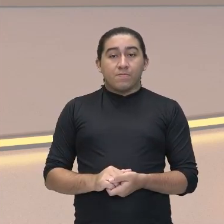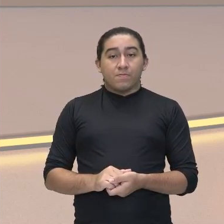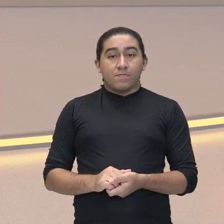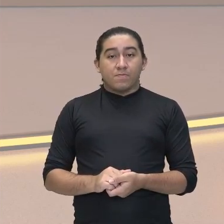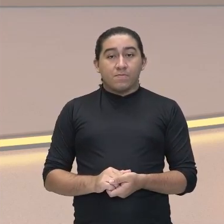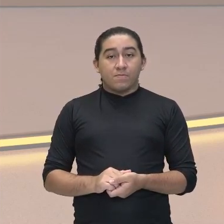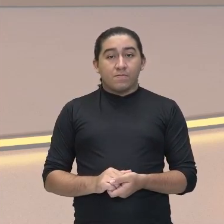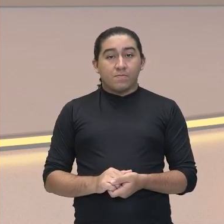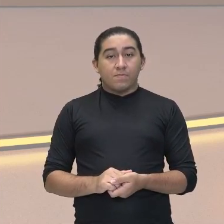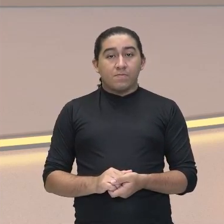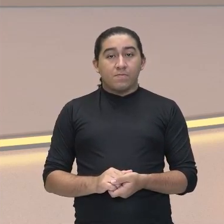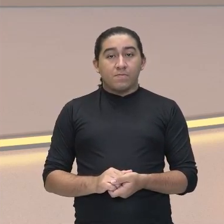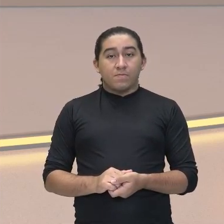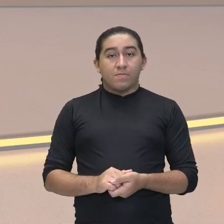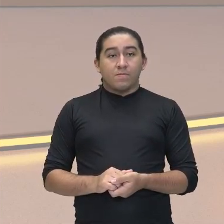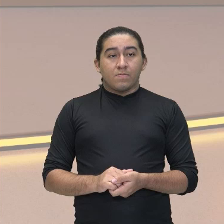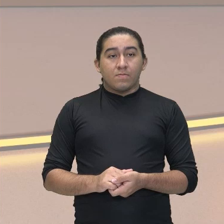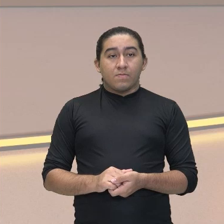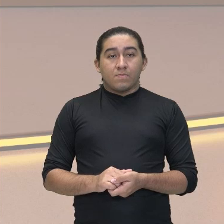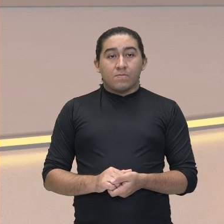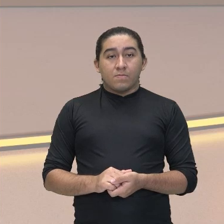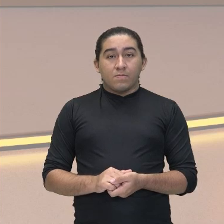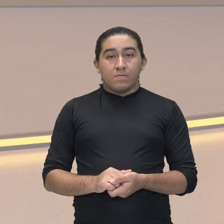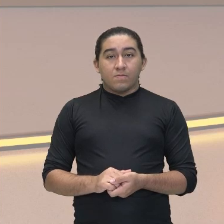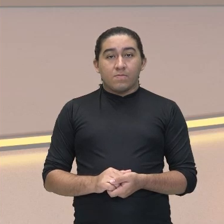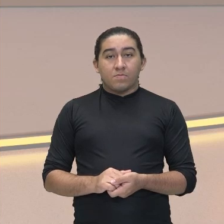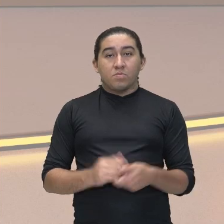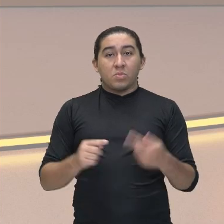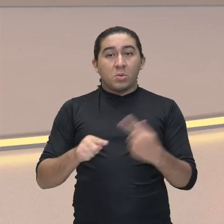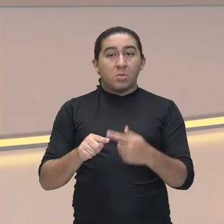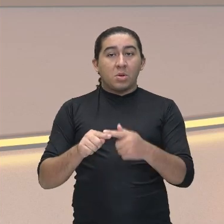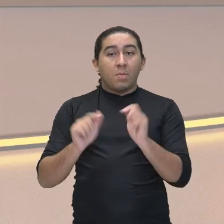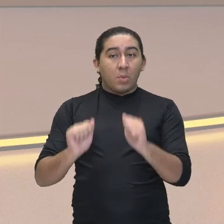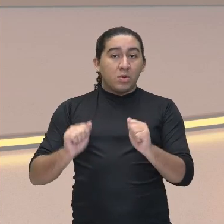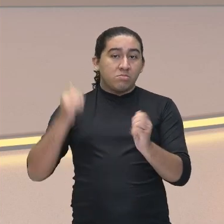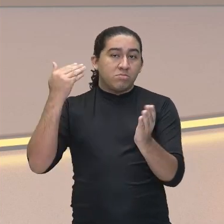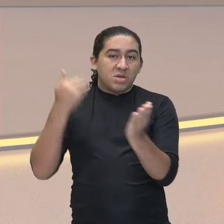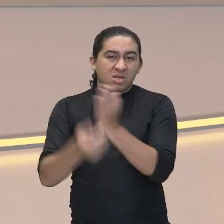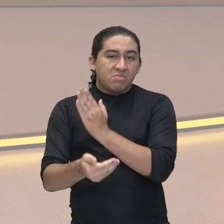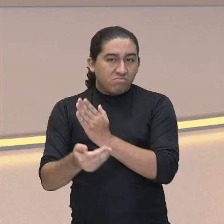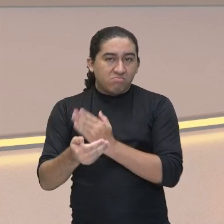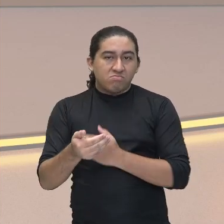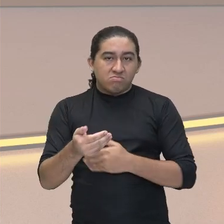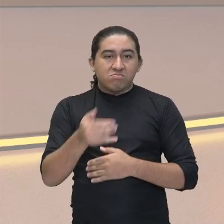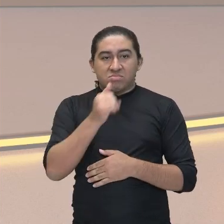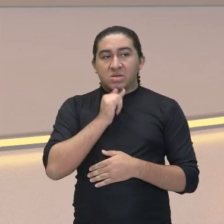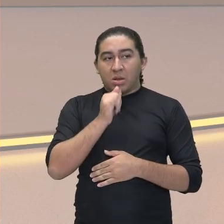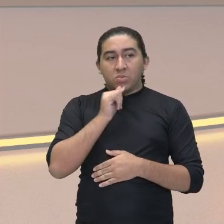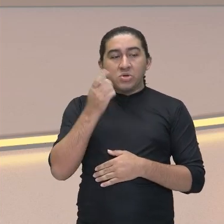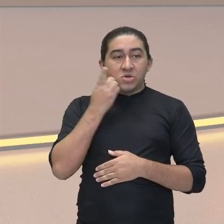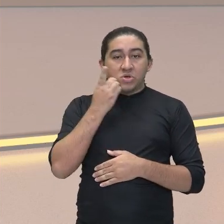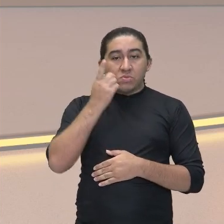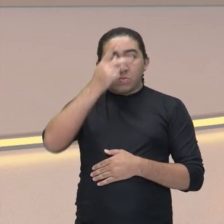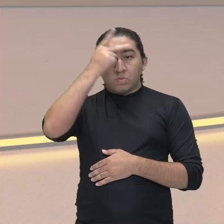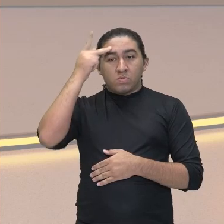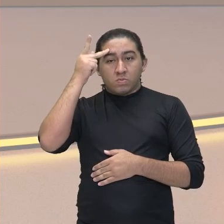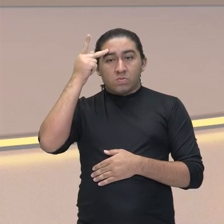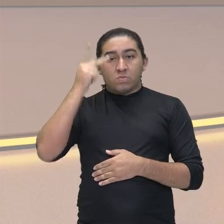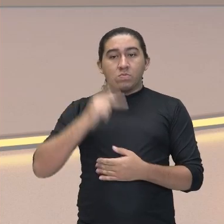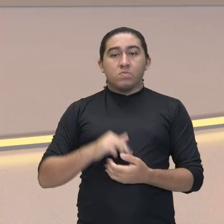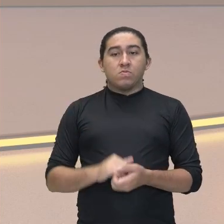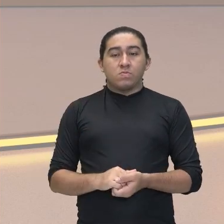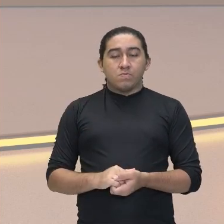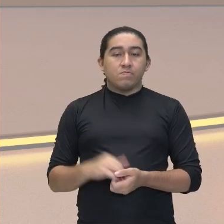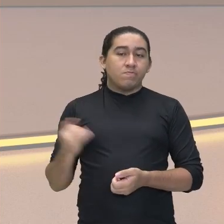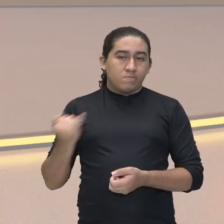né, no cotidiano da vida, no dia a dia ali. Tá bom, pessoal? Então é